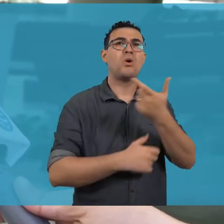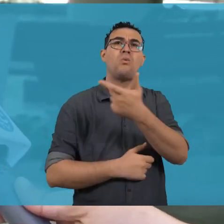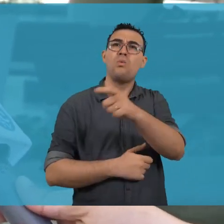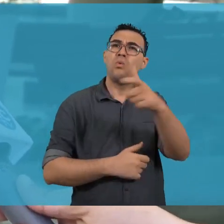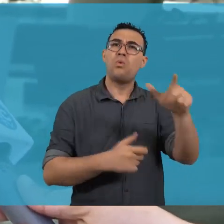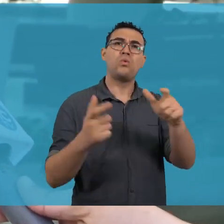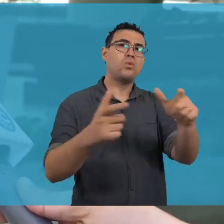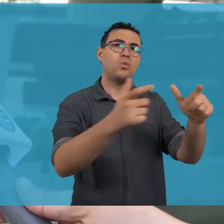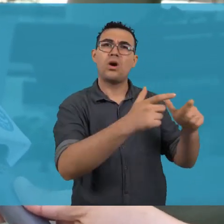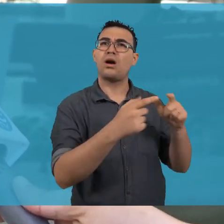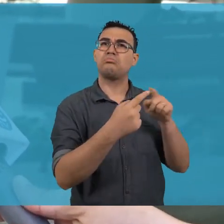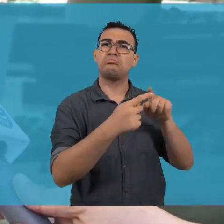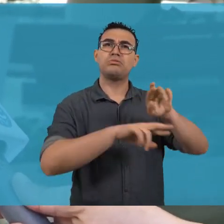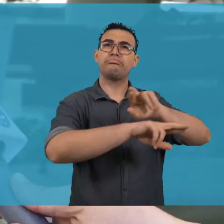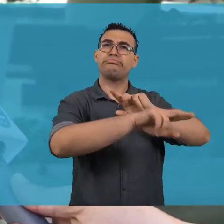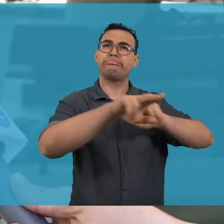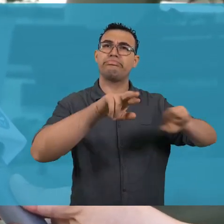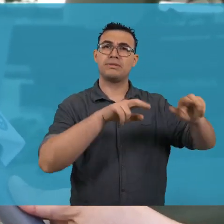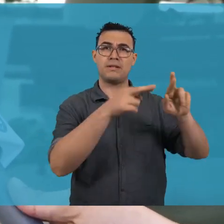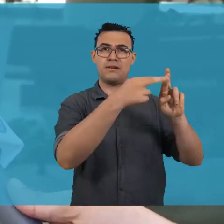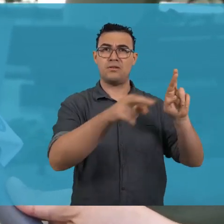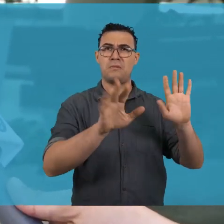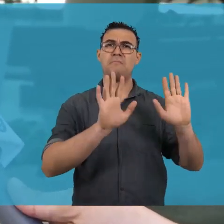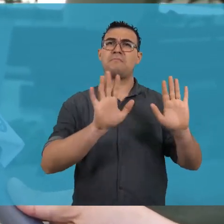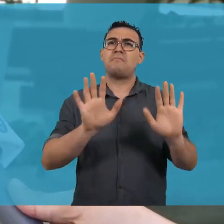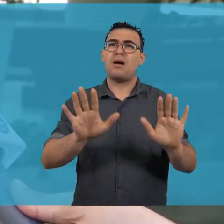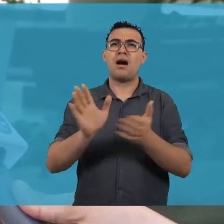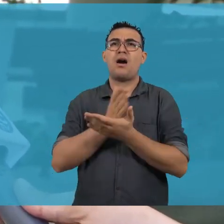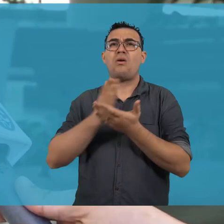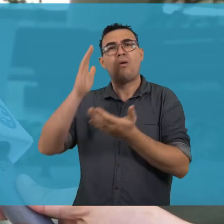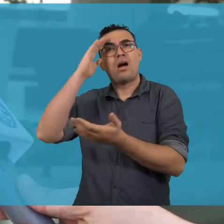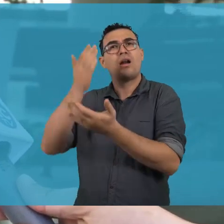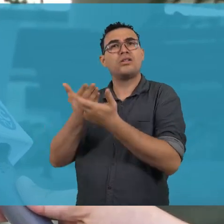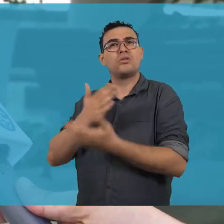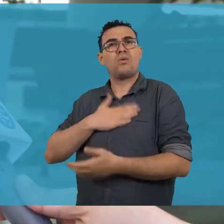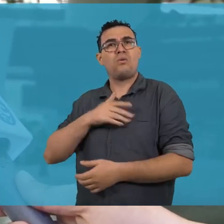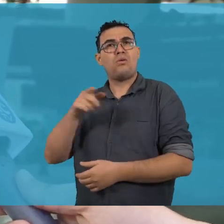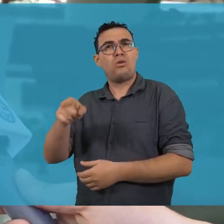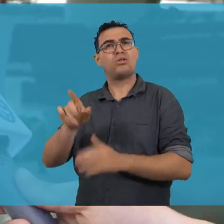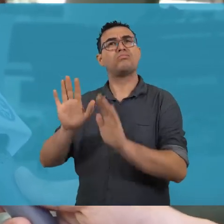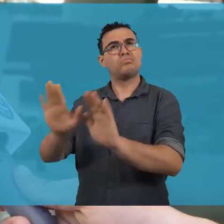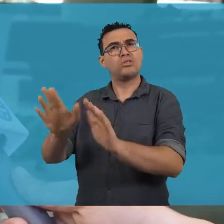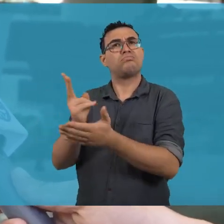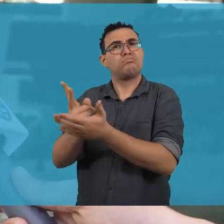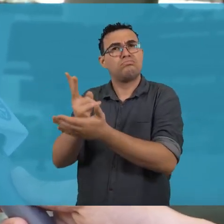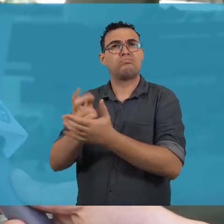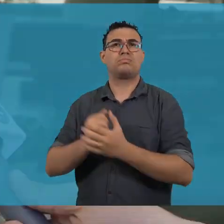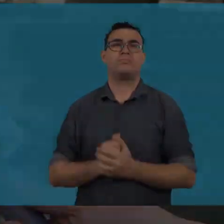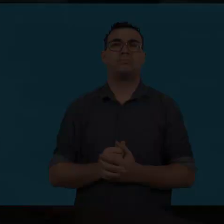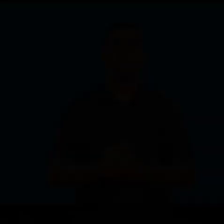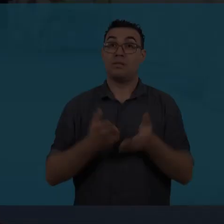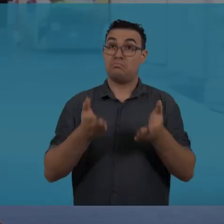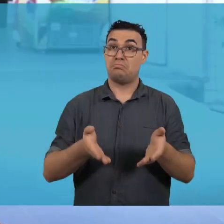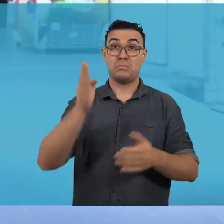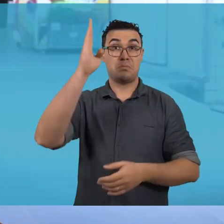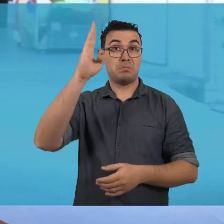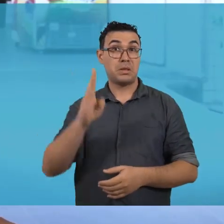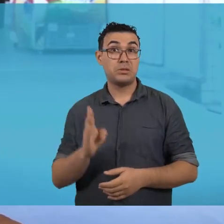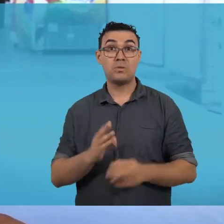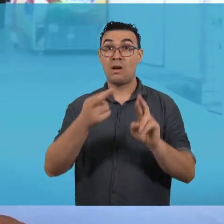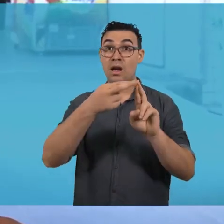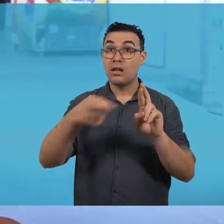às crenças ou ao que elas acreditam, mas eu acho que também é uma falta de respeito com quem acredita, né? Já que todo mundo deveria ser beneficiado. O